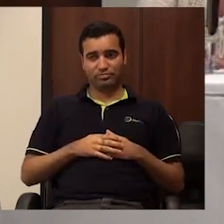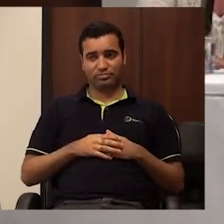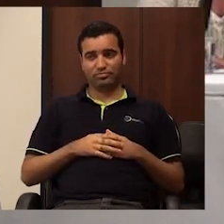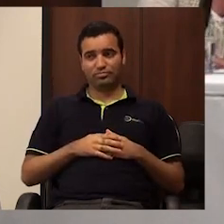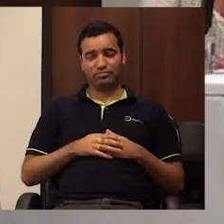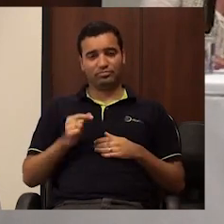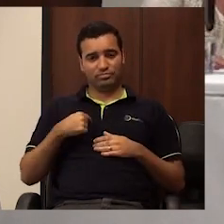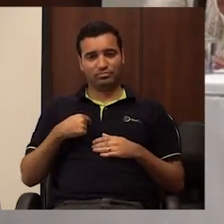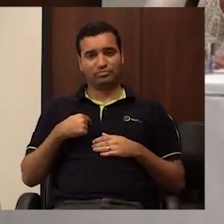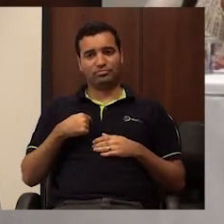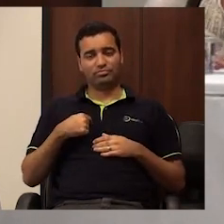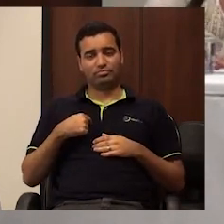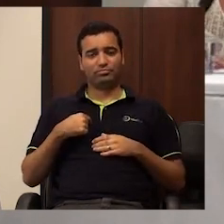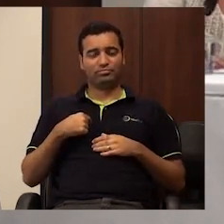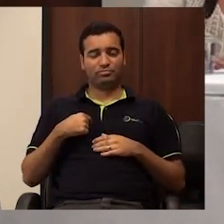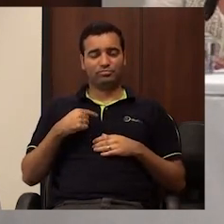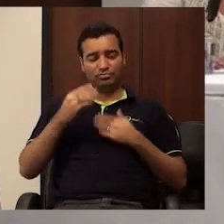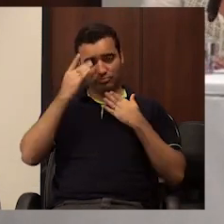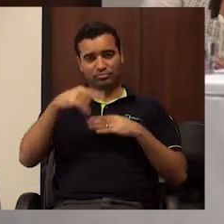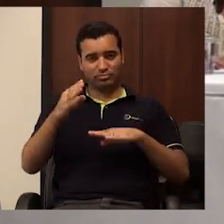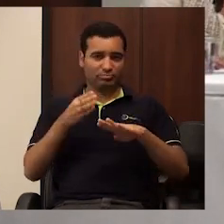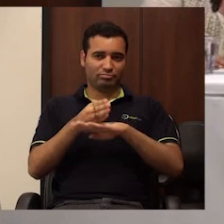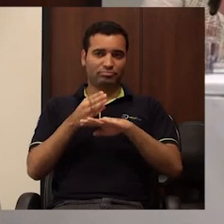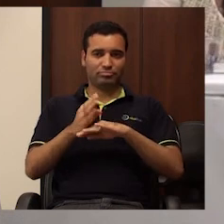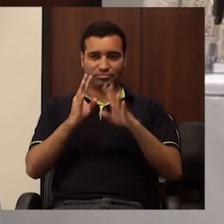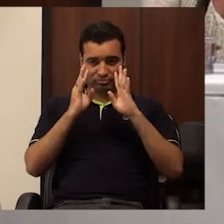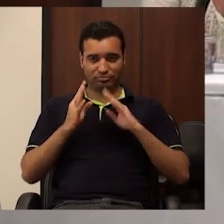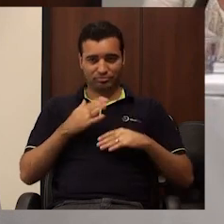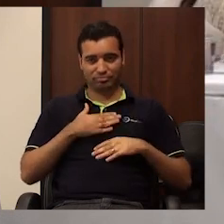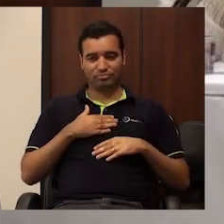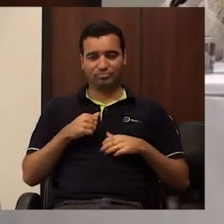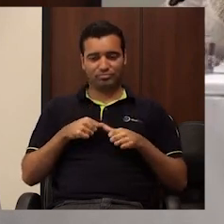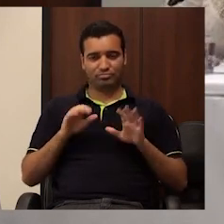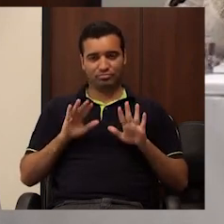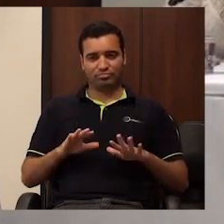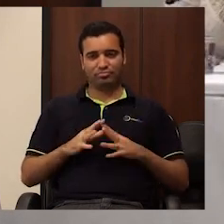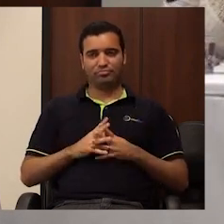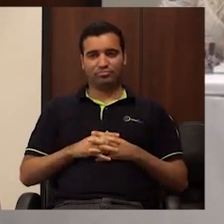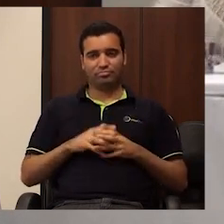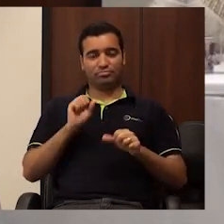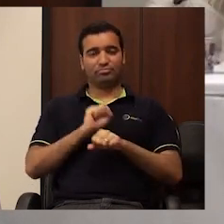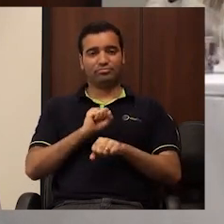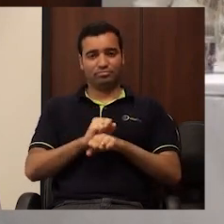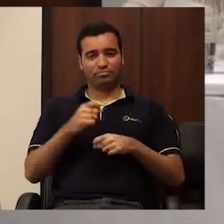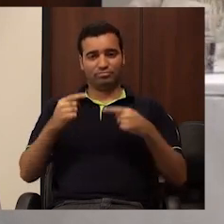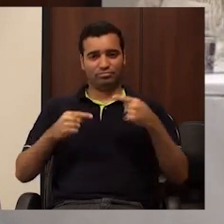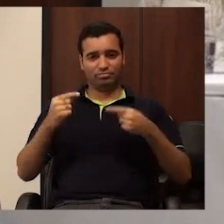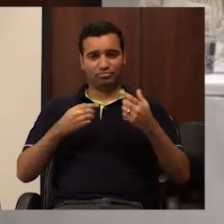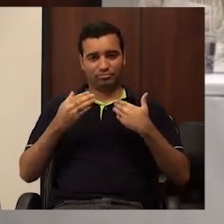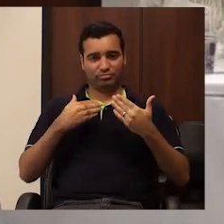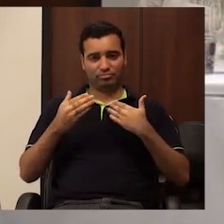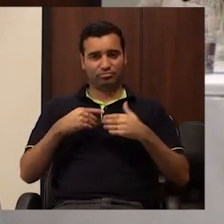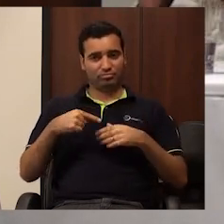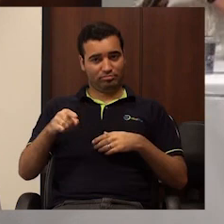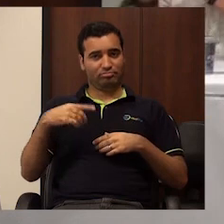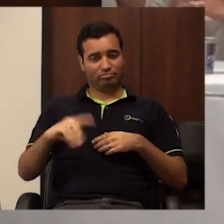a participação de vocês, por estarem aqui me ouvindo, né? E a gente fica aqui esperando o debate, que vai